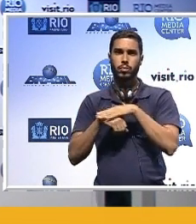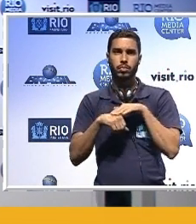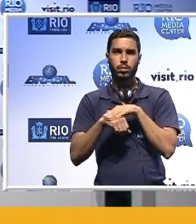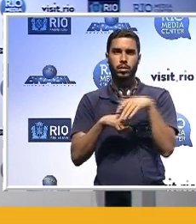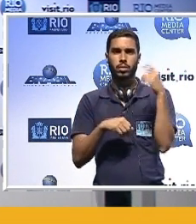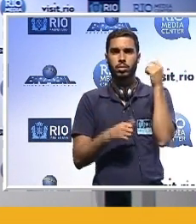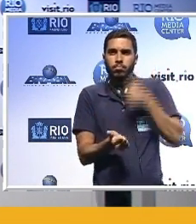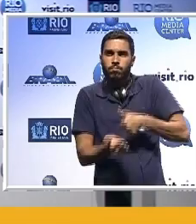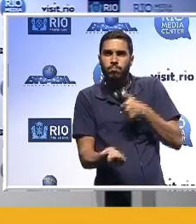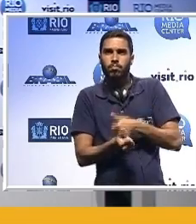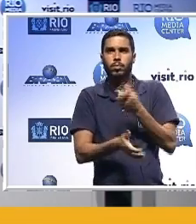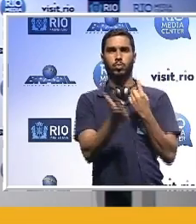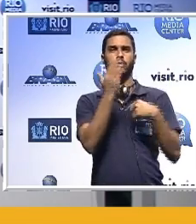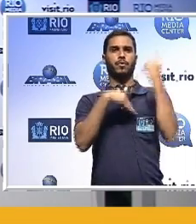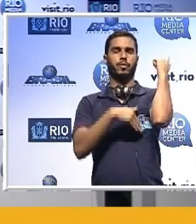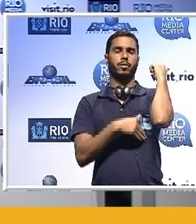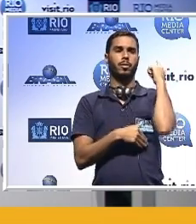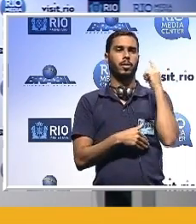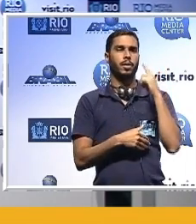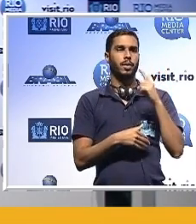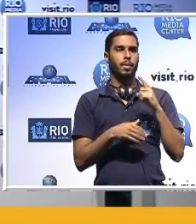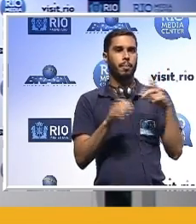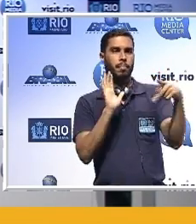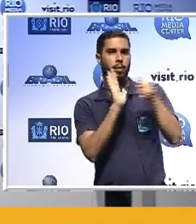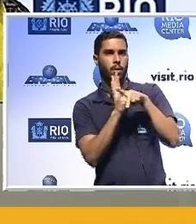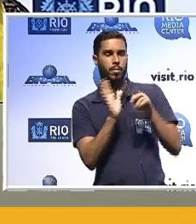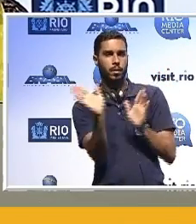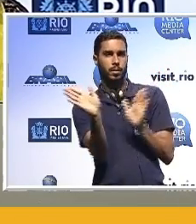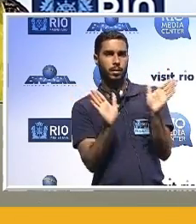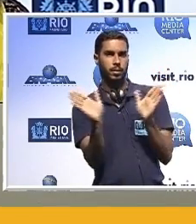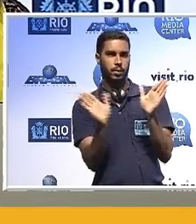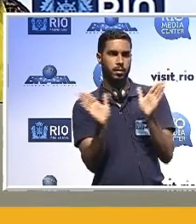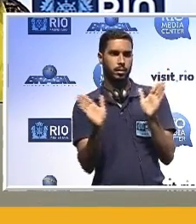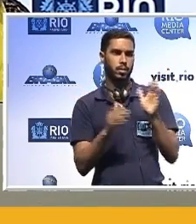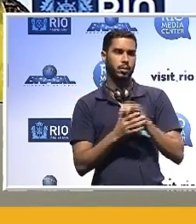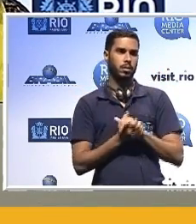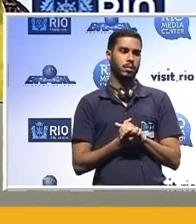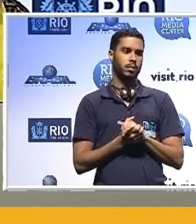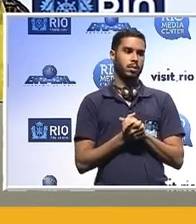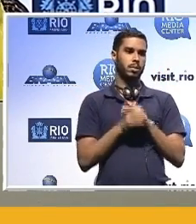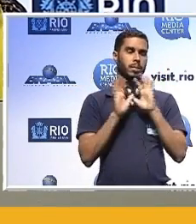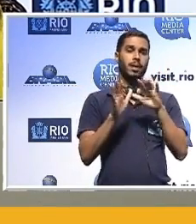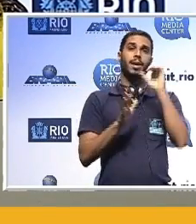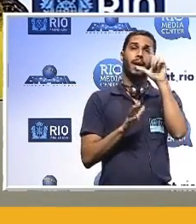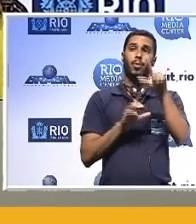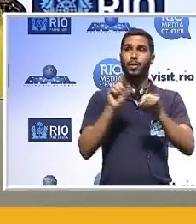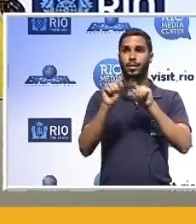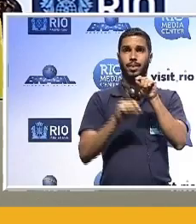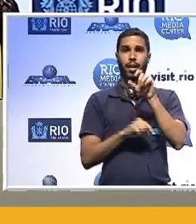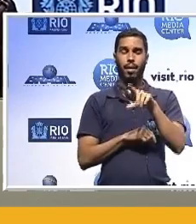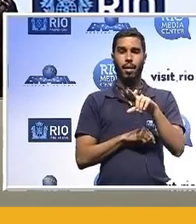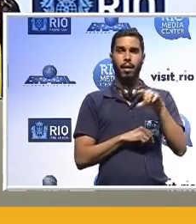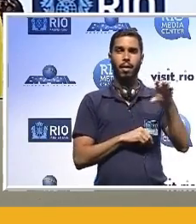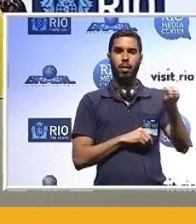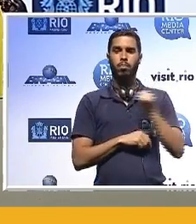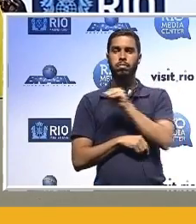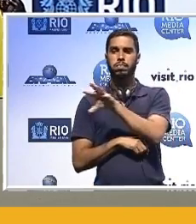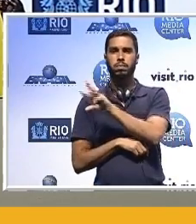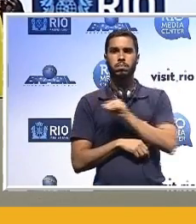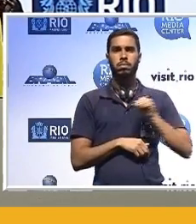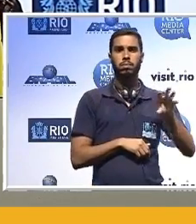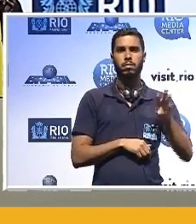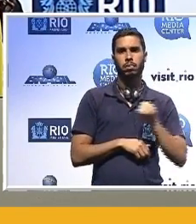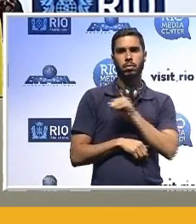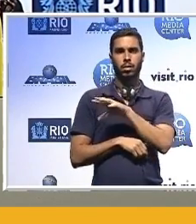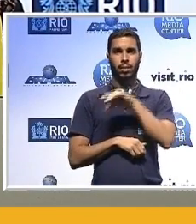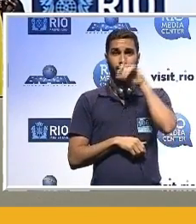desenvolver essa ação que é a acessibilidade. No fundo, trata-se de mobilidade, né? Porque é a mobilidade que